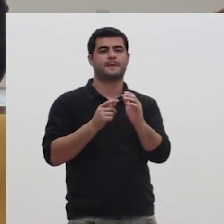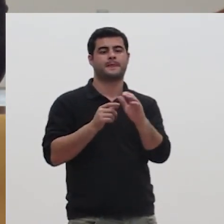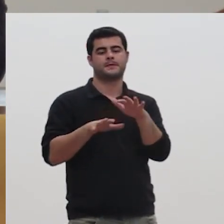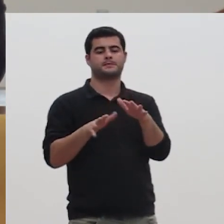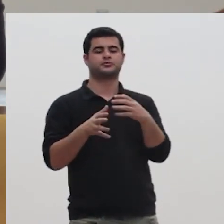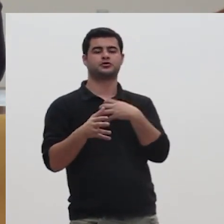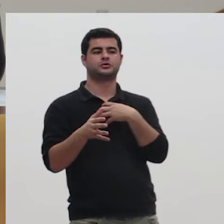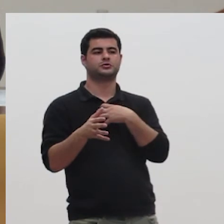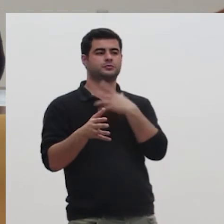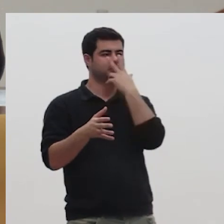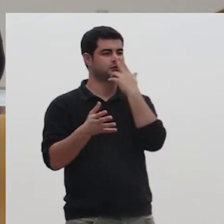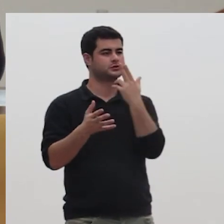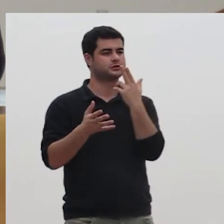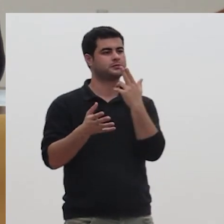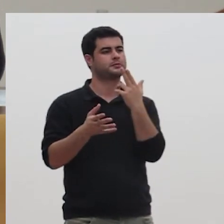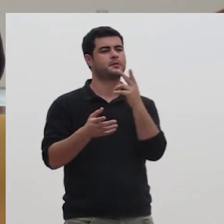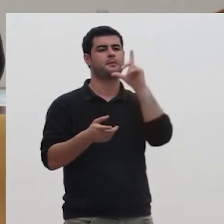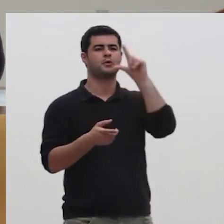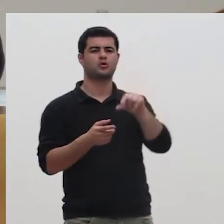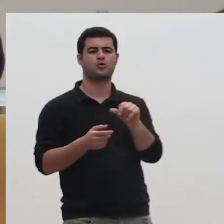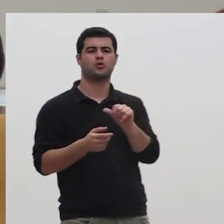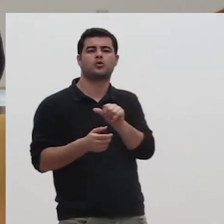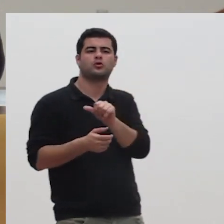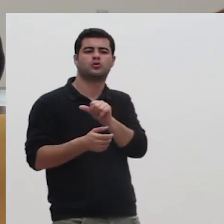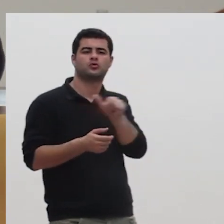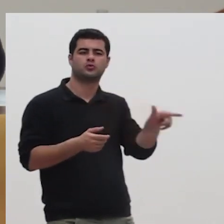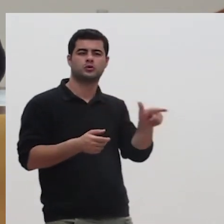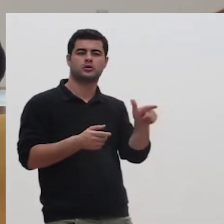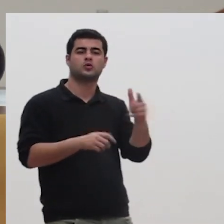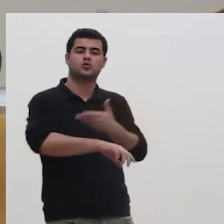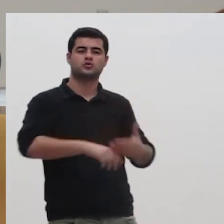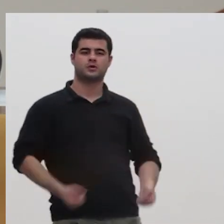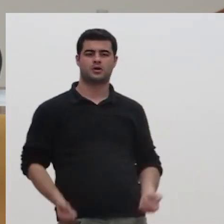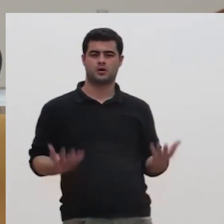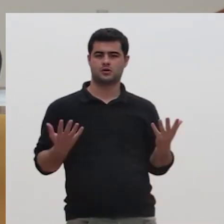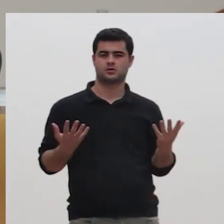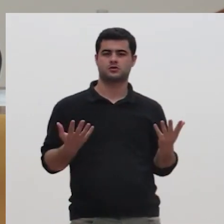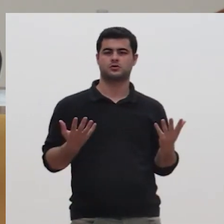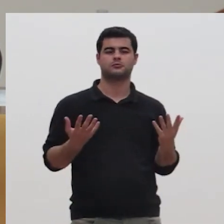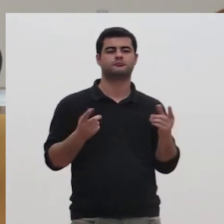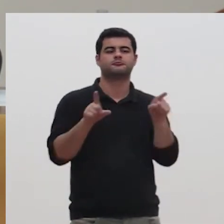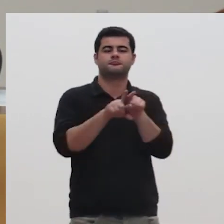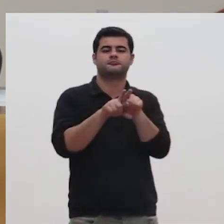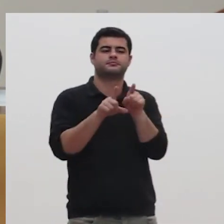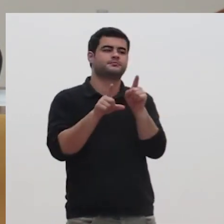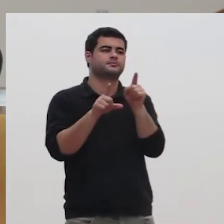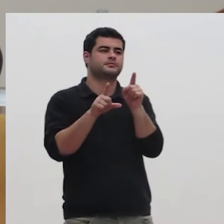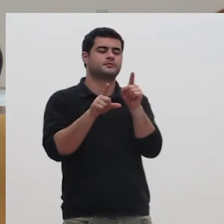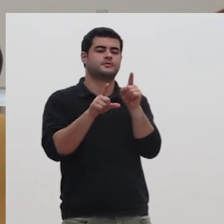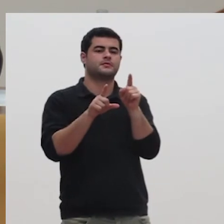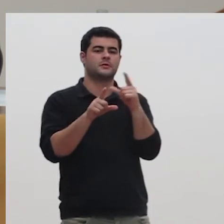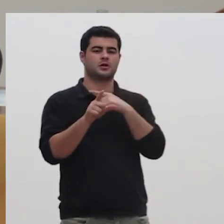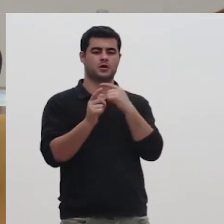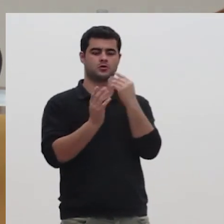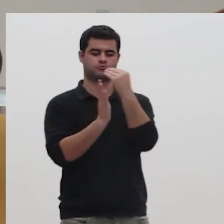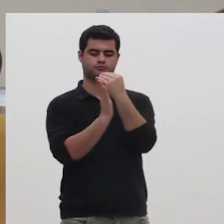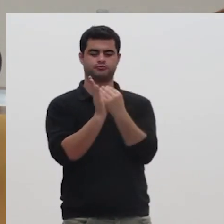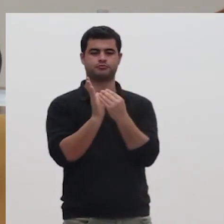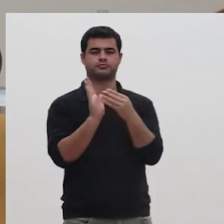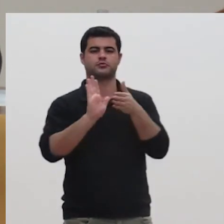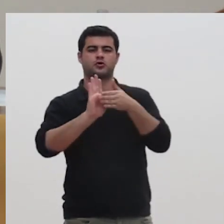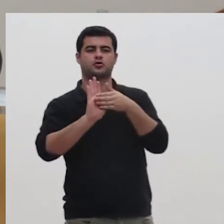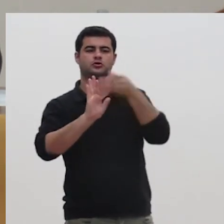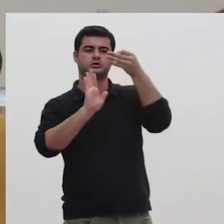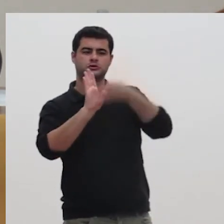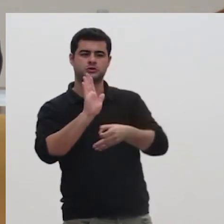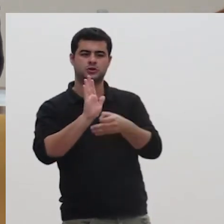maneira muito menor do que ele gasta. Às vezes, eles esquecem de colocar o código certo do medicamento no